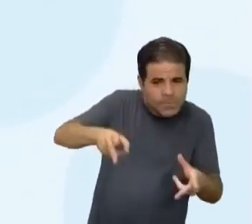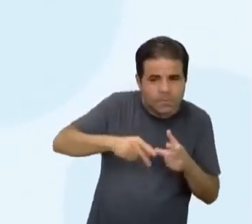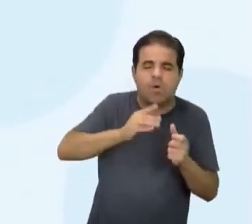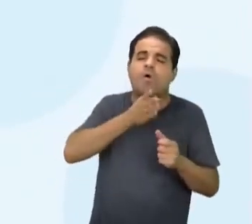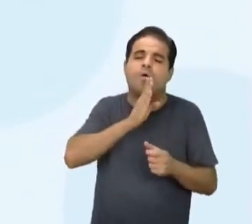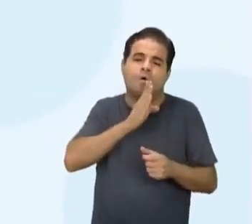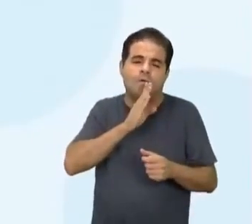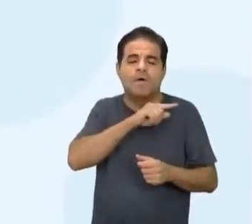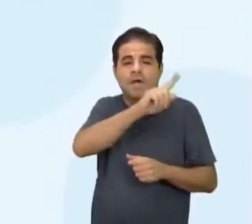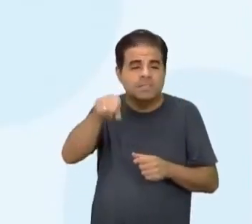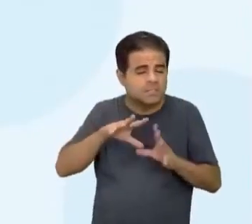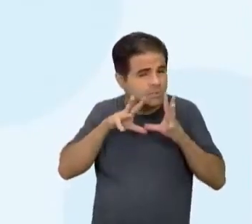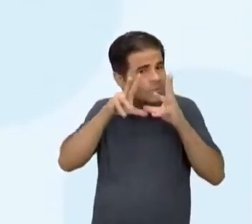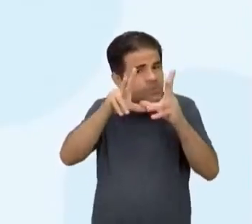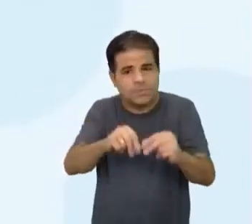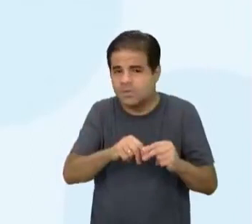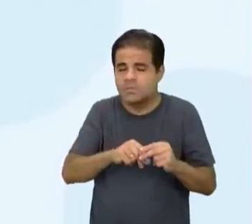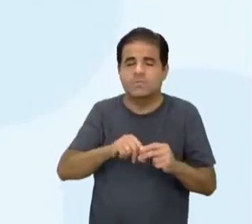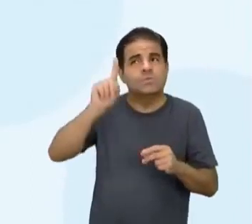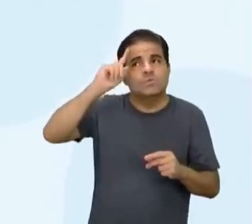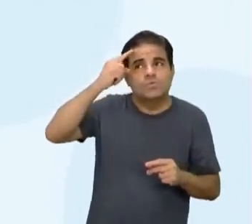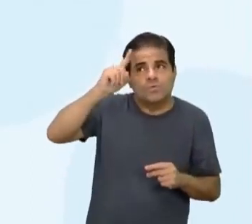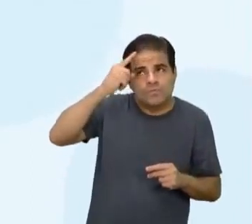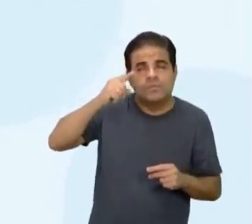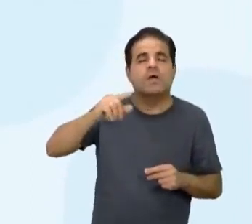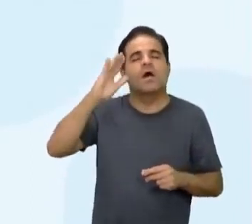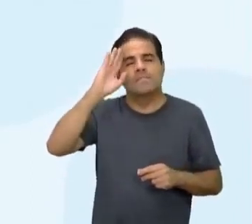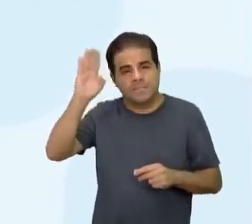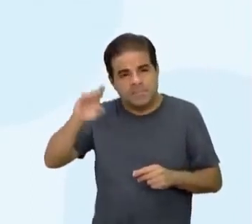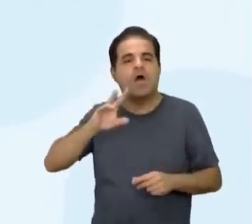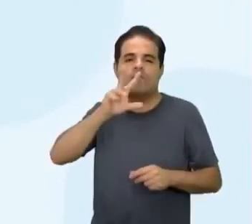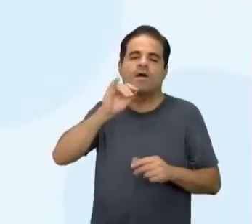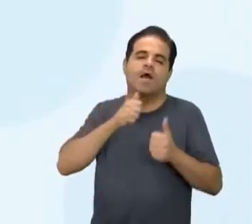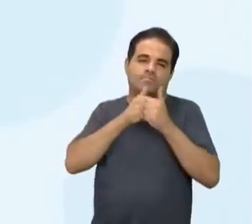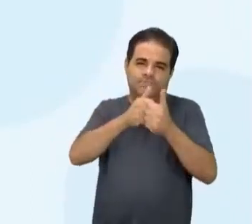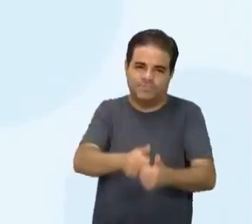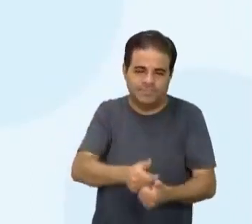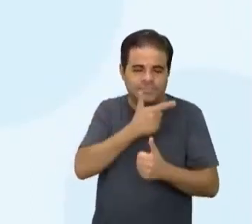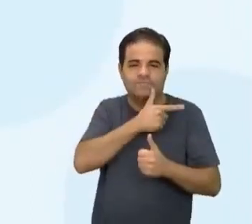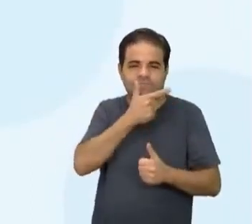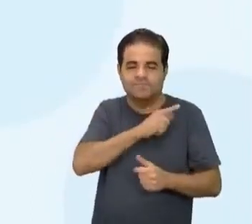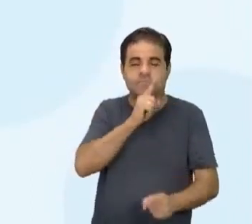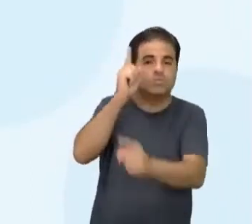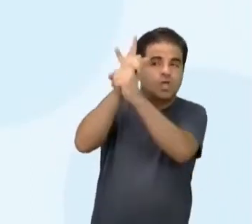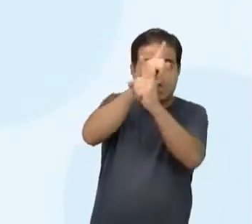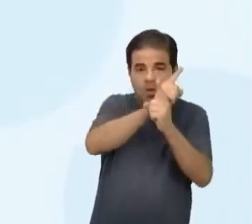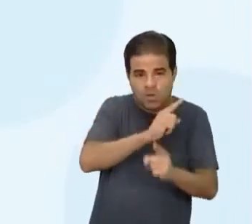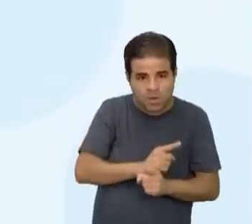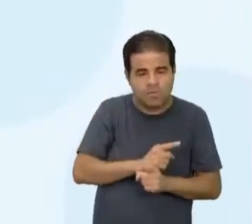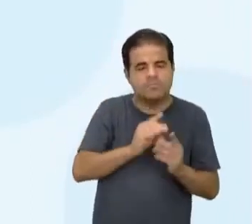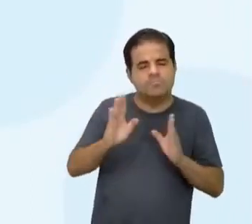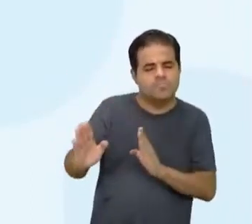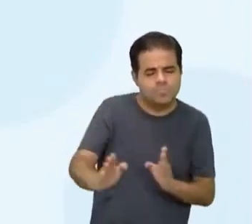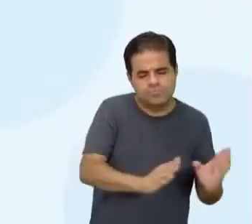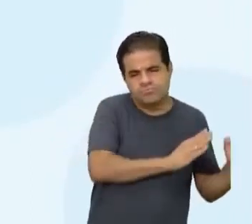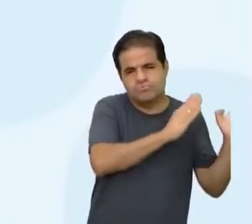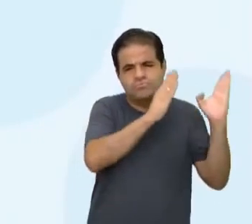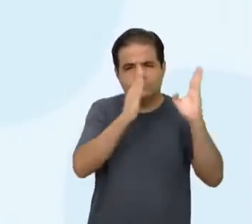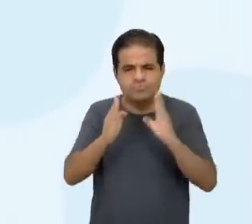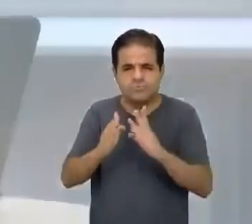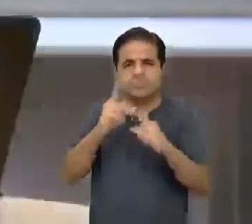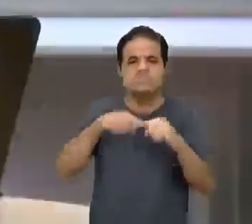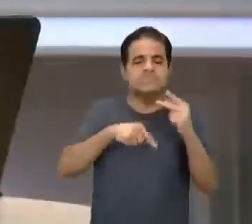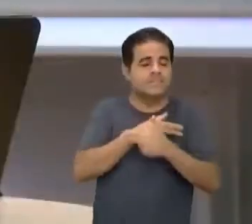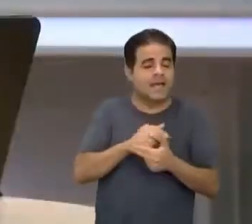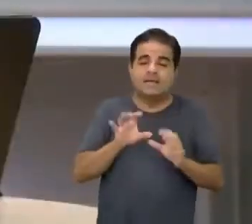site, porque todas as dúvidas aí principais vocês vão conseguir encontrar aí ao longo aí desse material, tá bom?